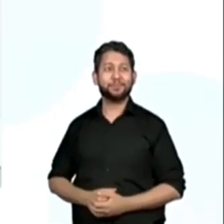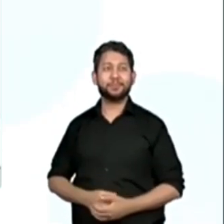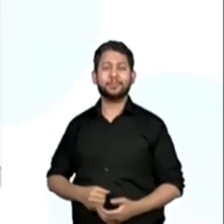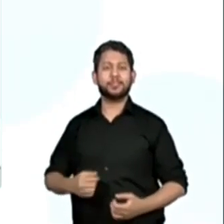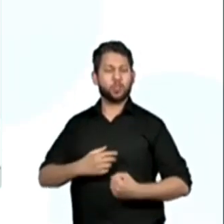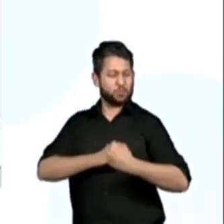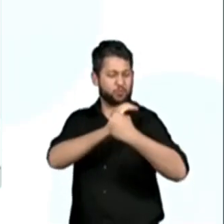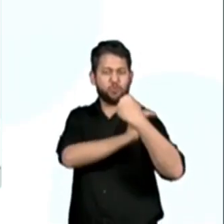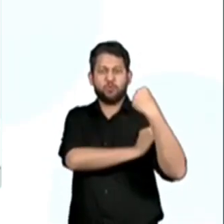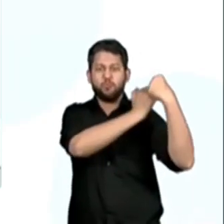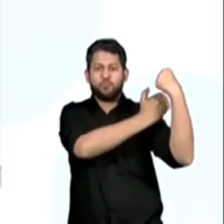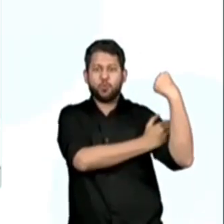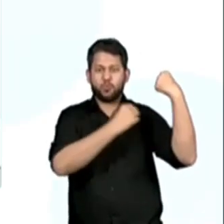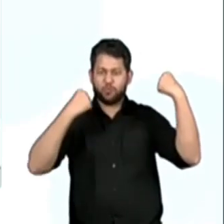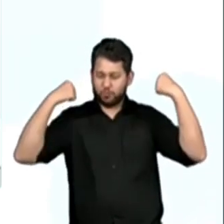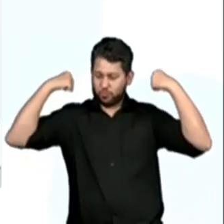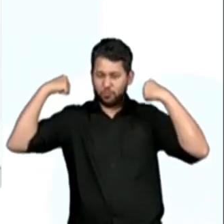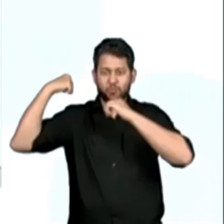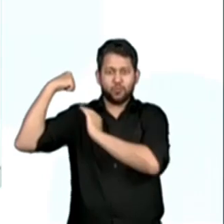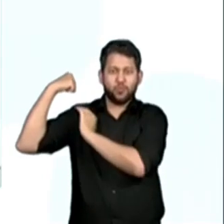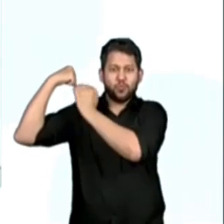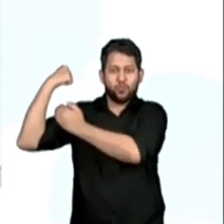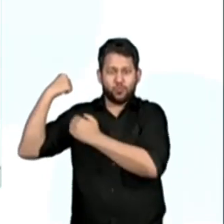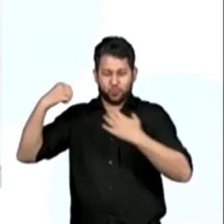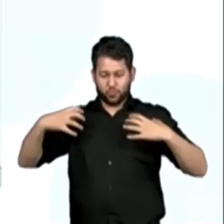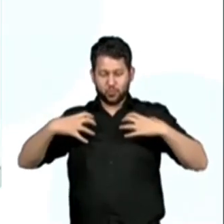do Musculoso.